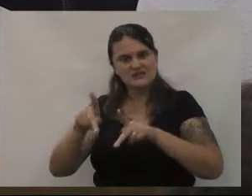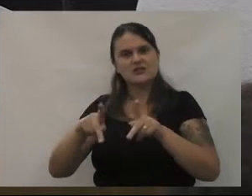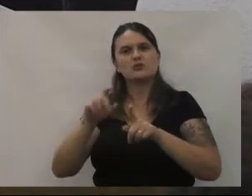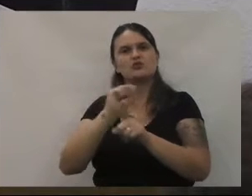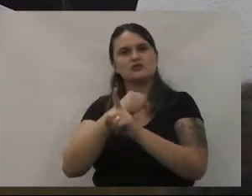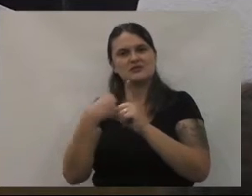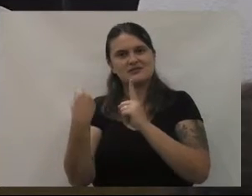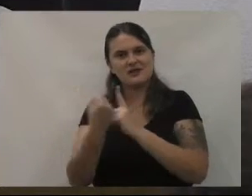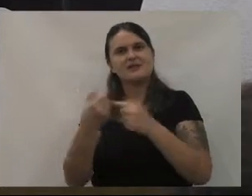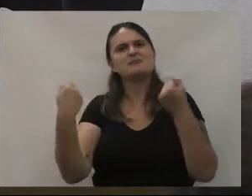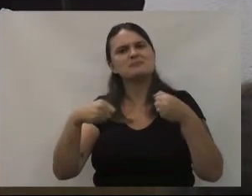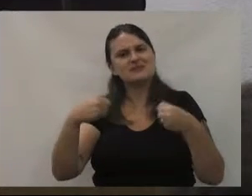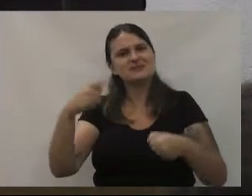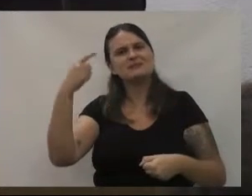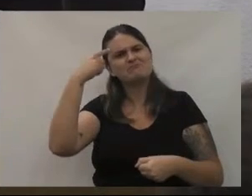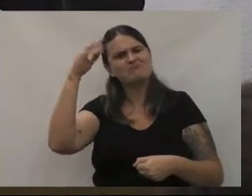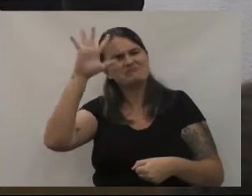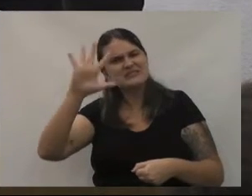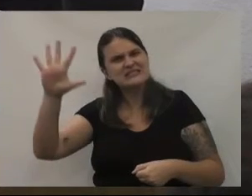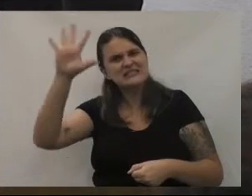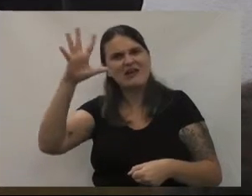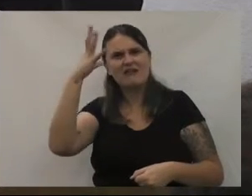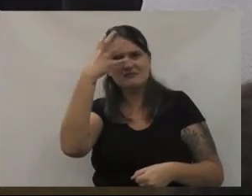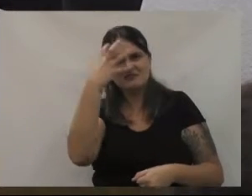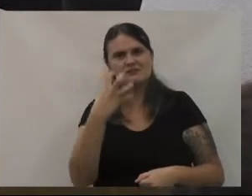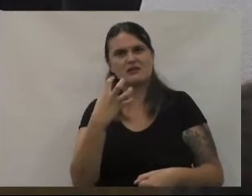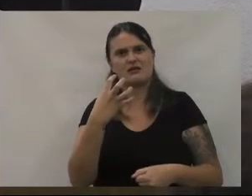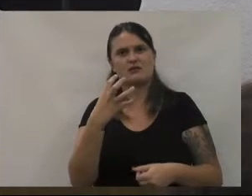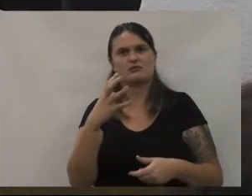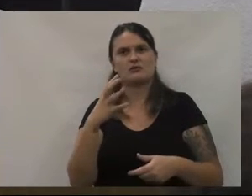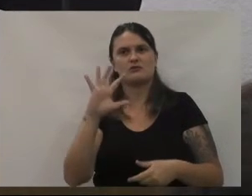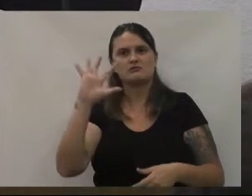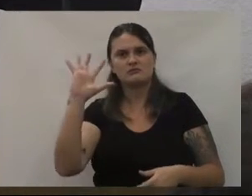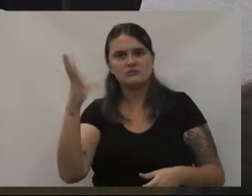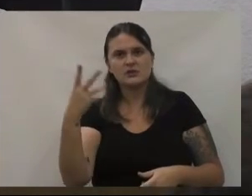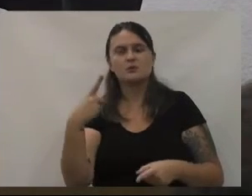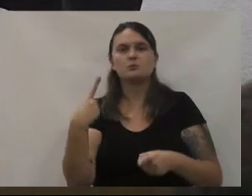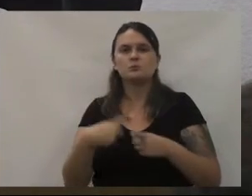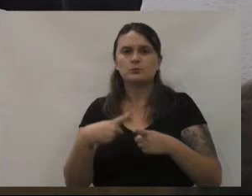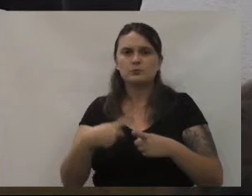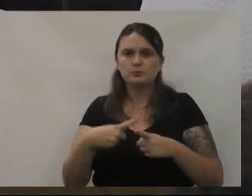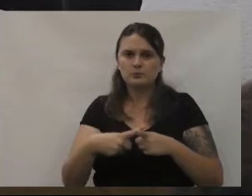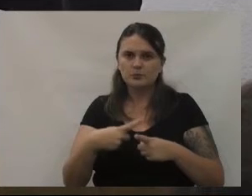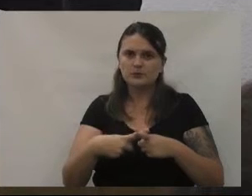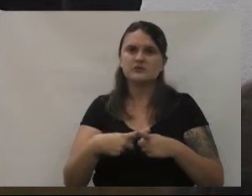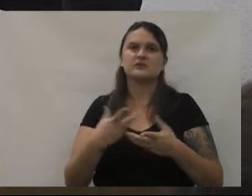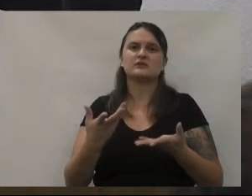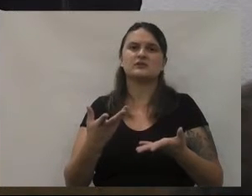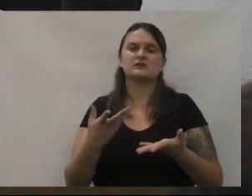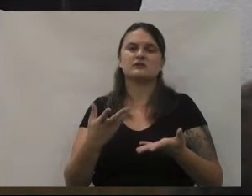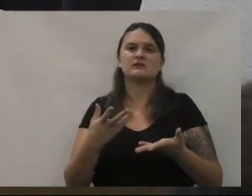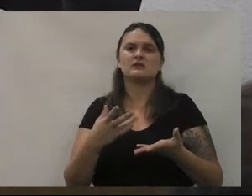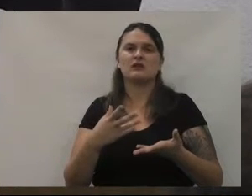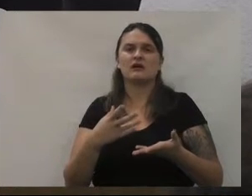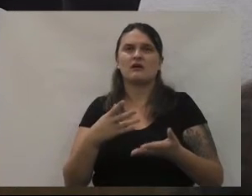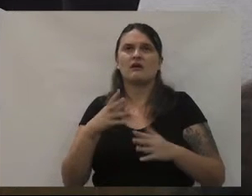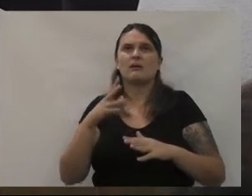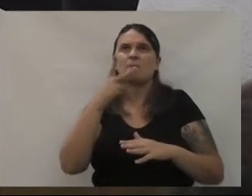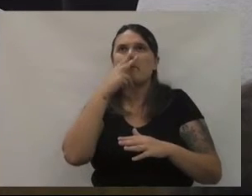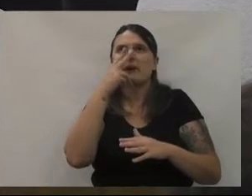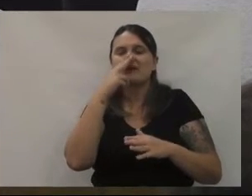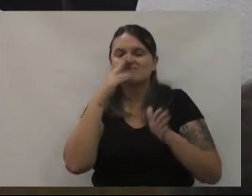sociedade, começar a refletir com seriedade essa situação, porque vem